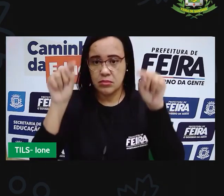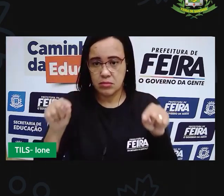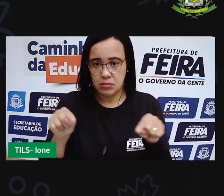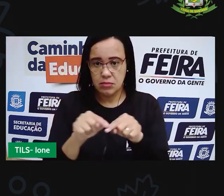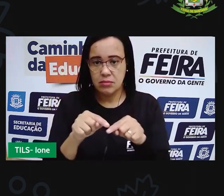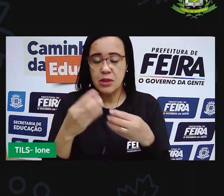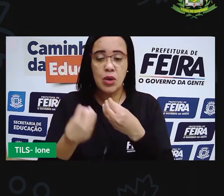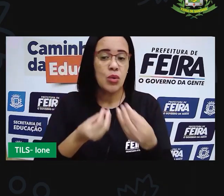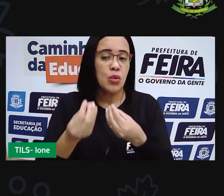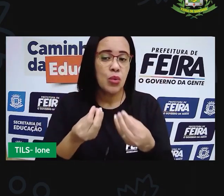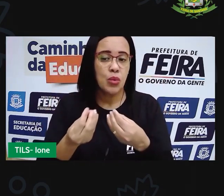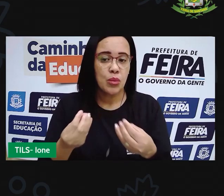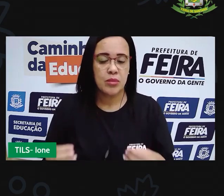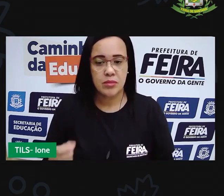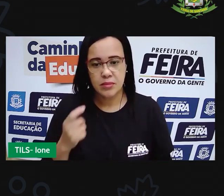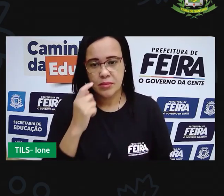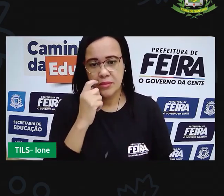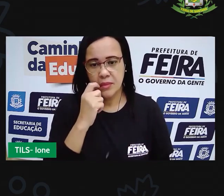3 lados.